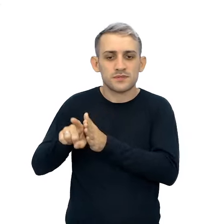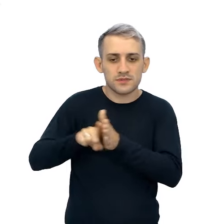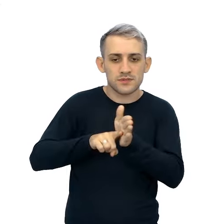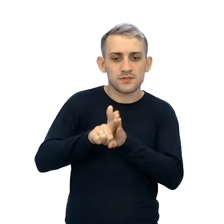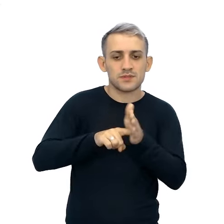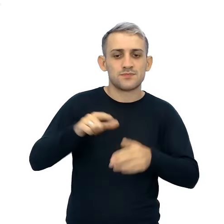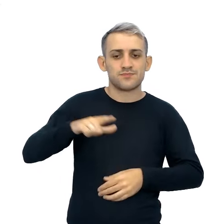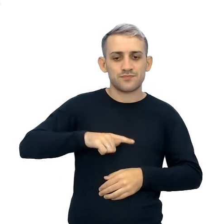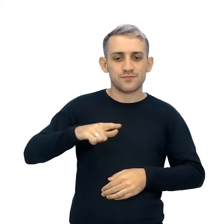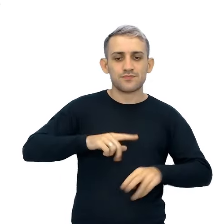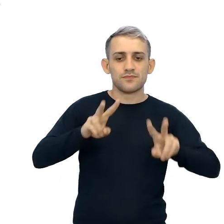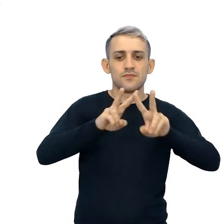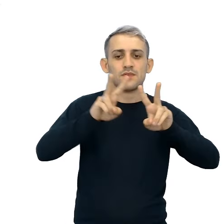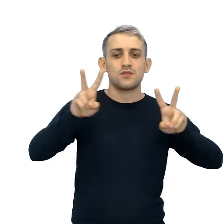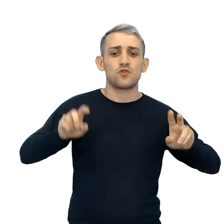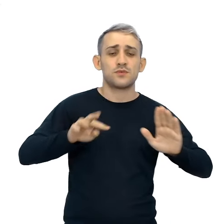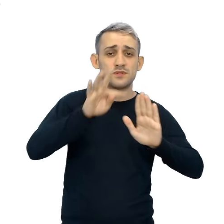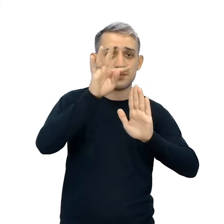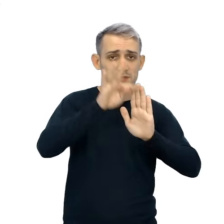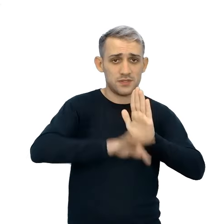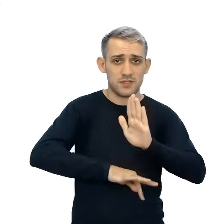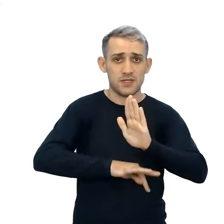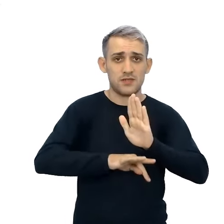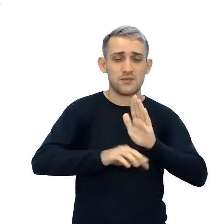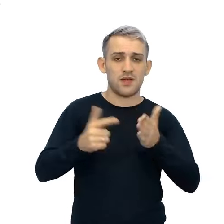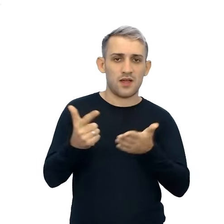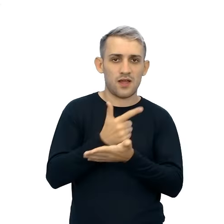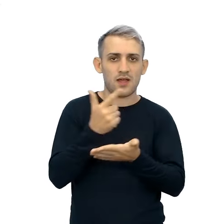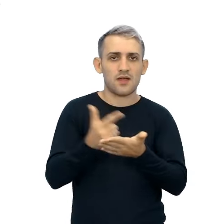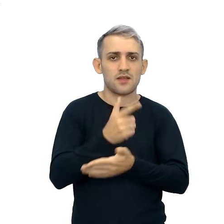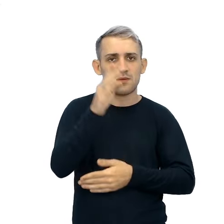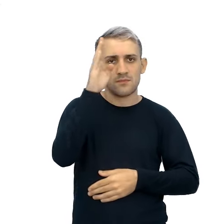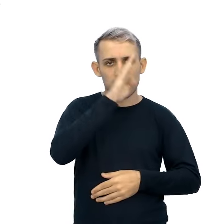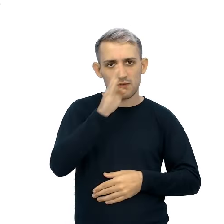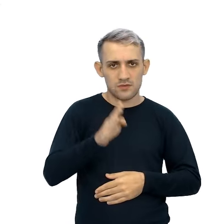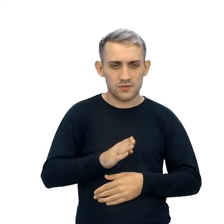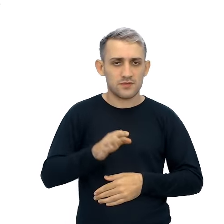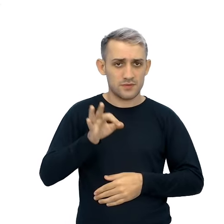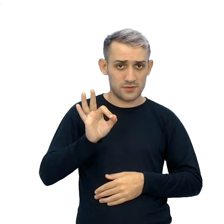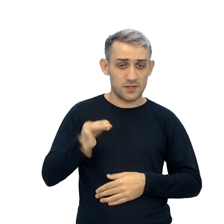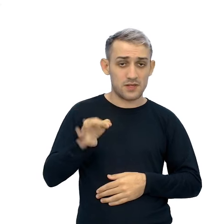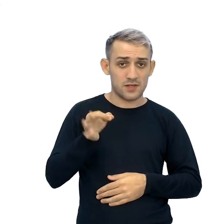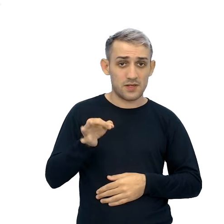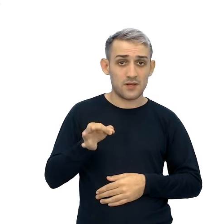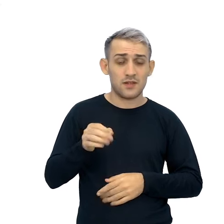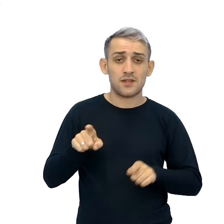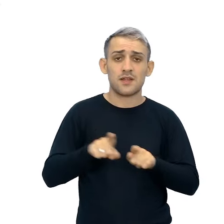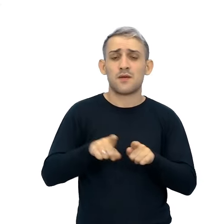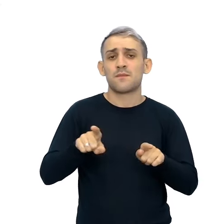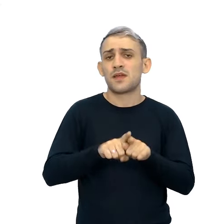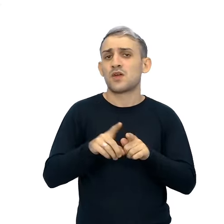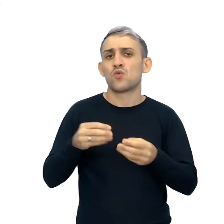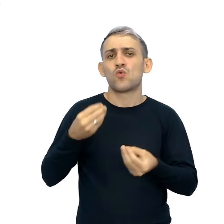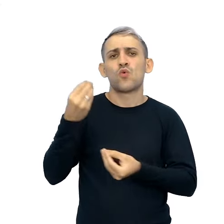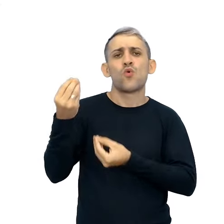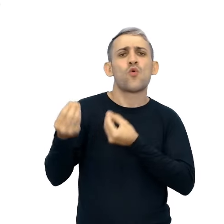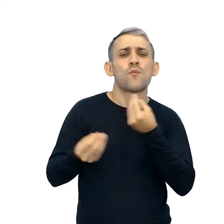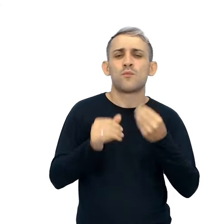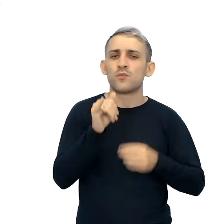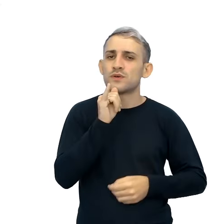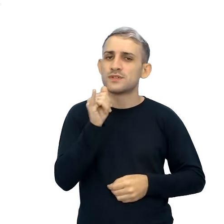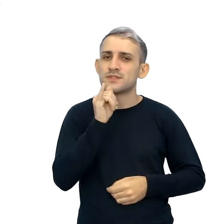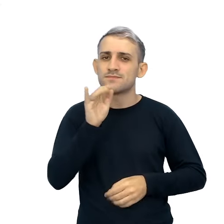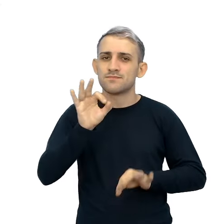relação a esse texto magnífico da literatura brasileira, que é Morte e Vida Severina. Como é que eles